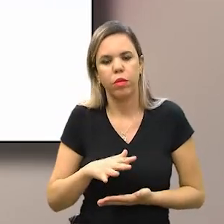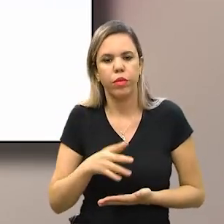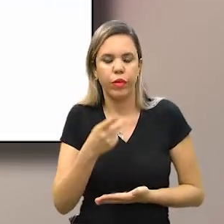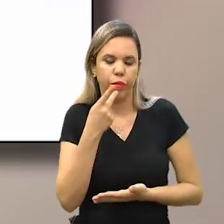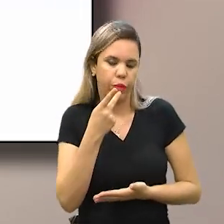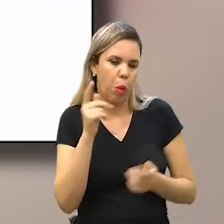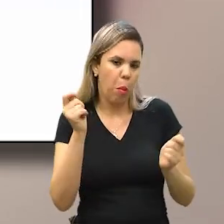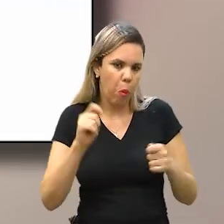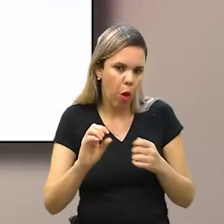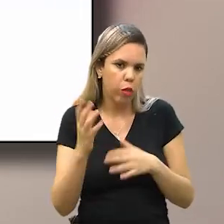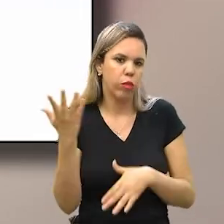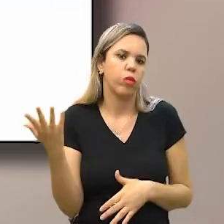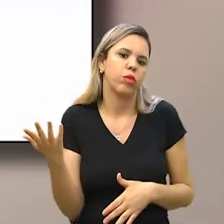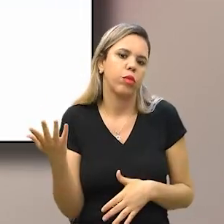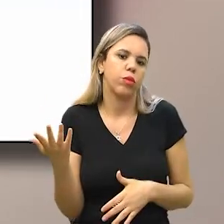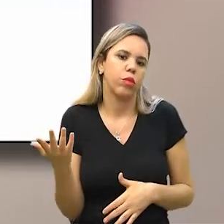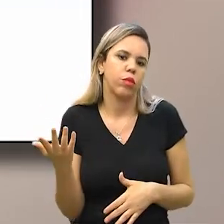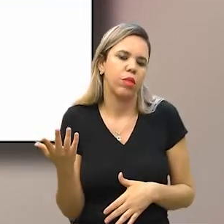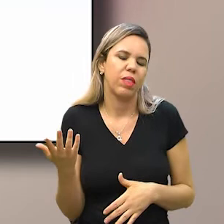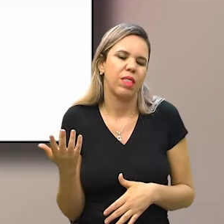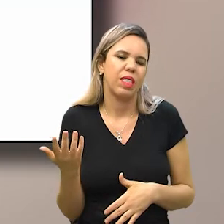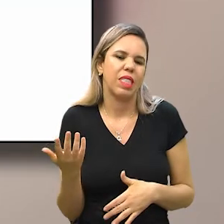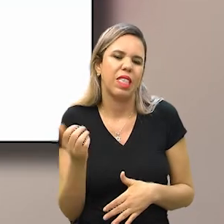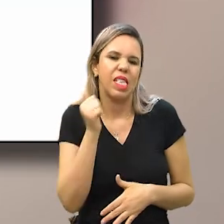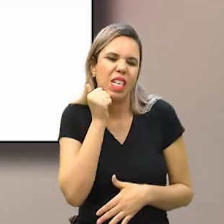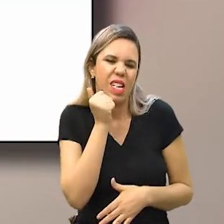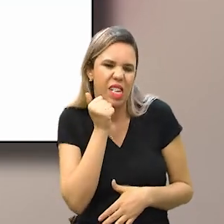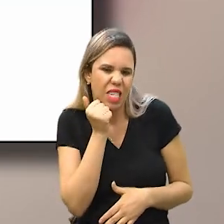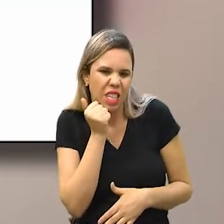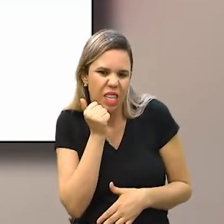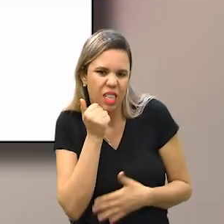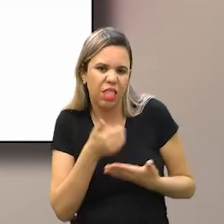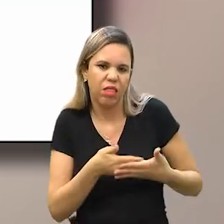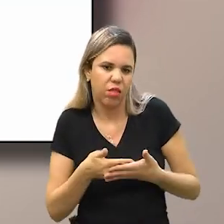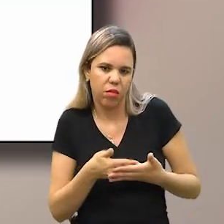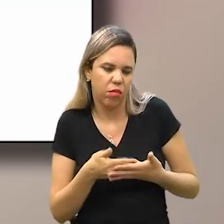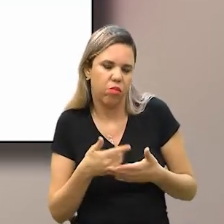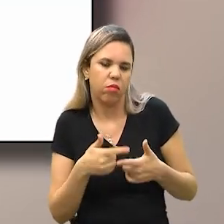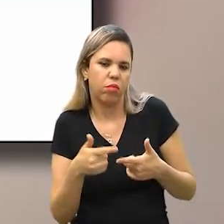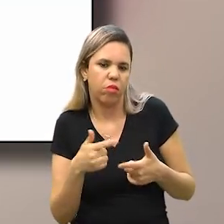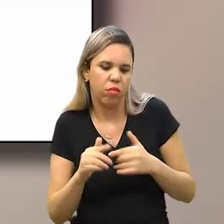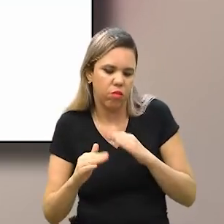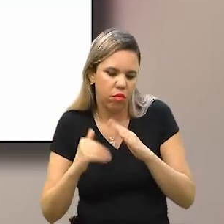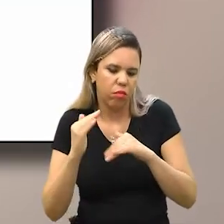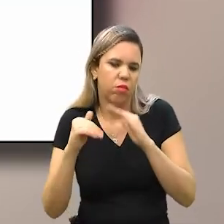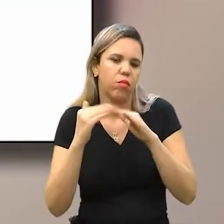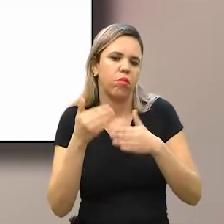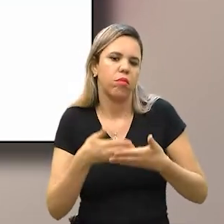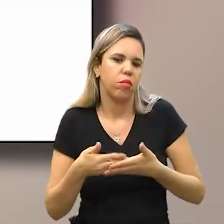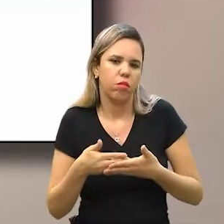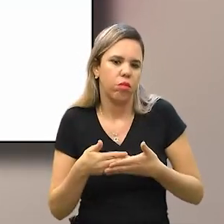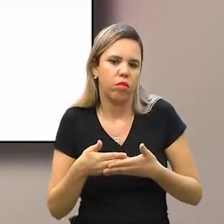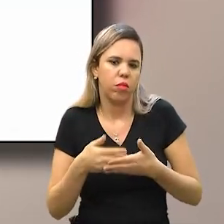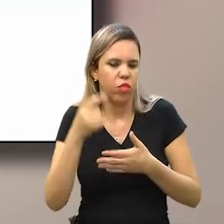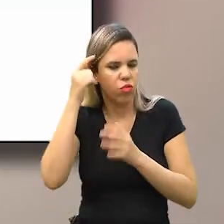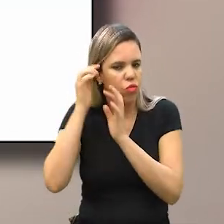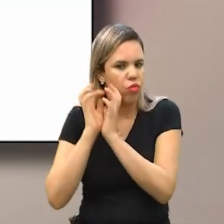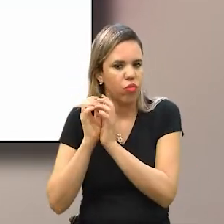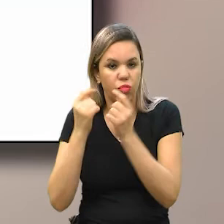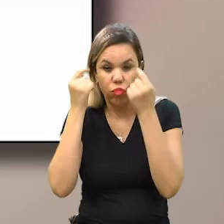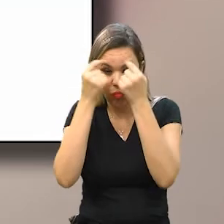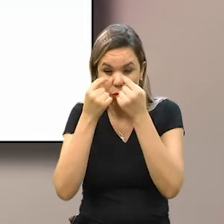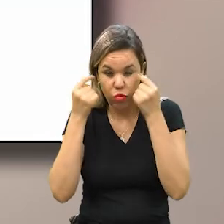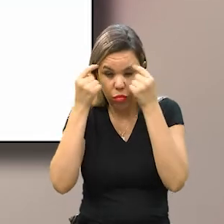Então a gente diz que pode ocorrer anomalia. Então você pode ter alteração do desenvolvimento do globo